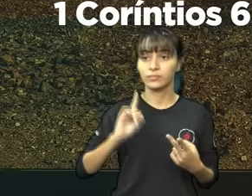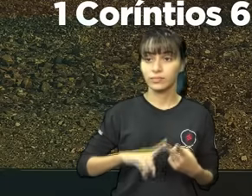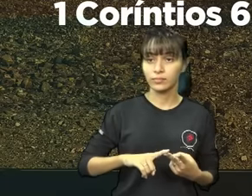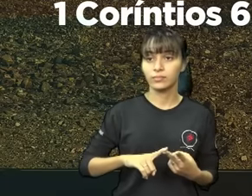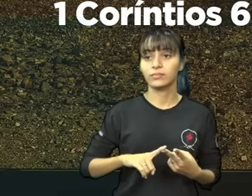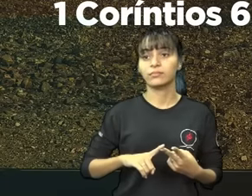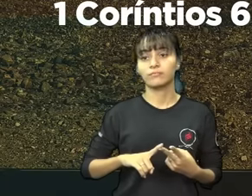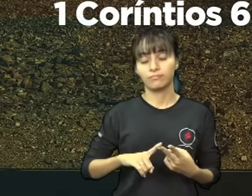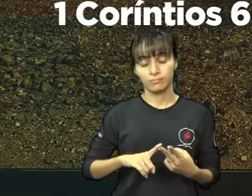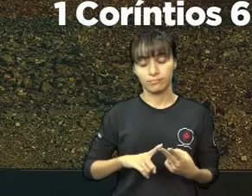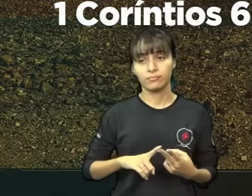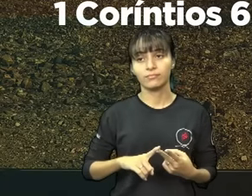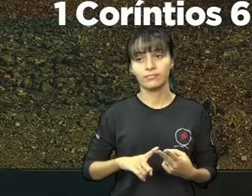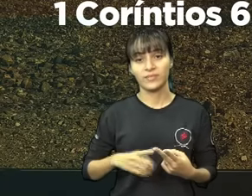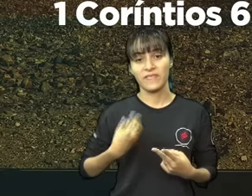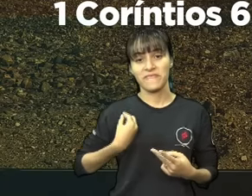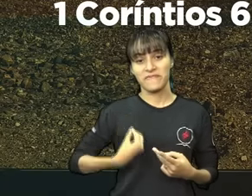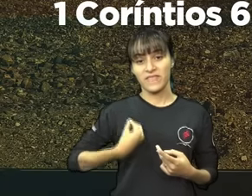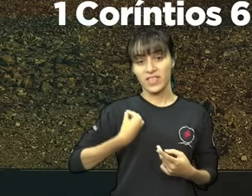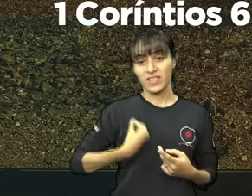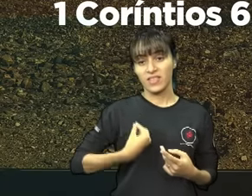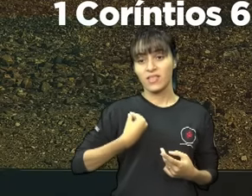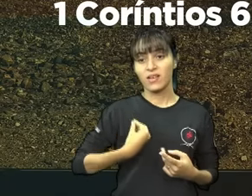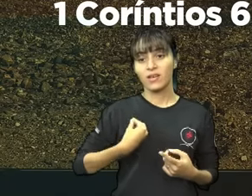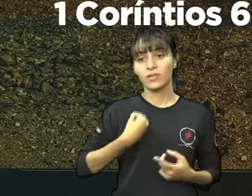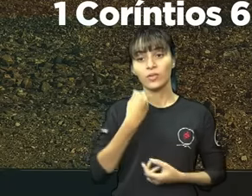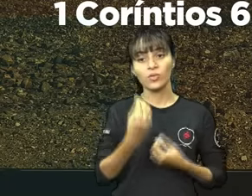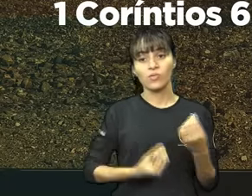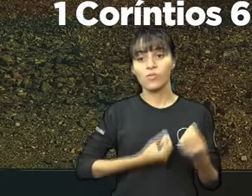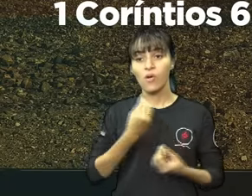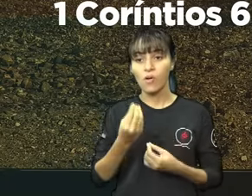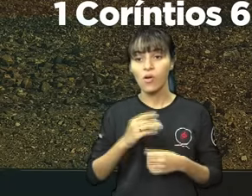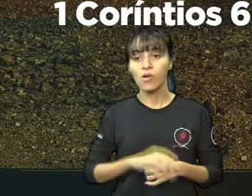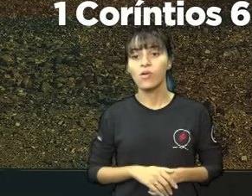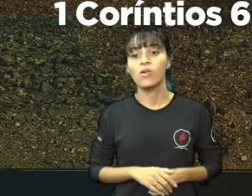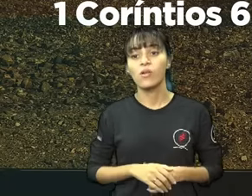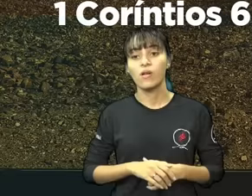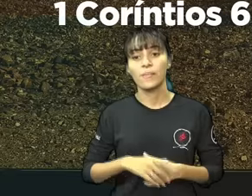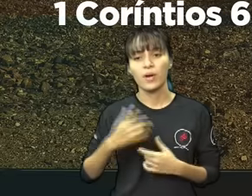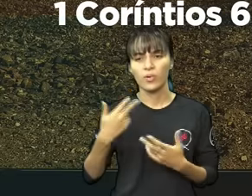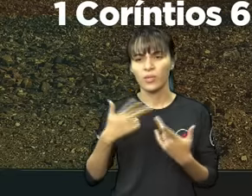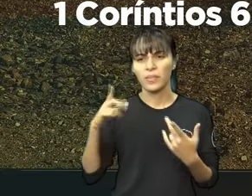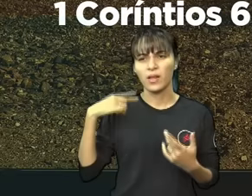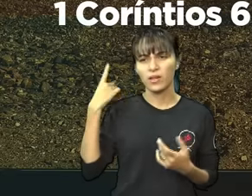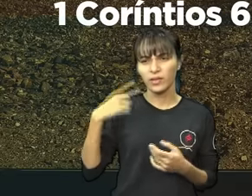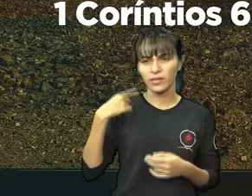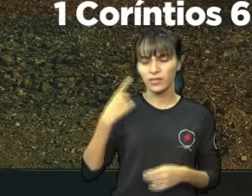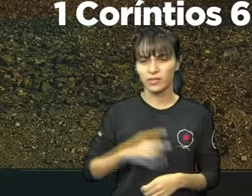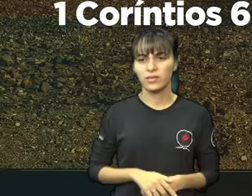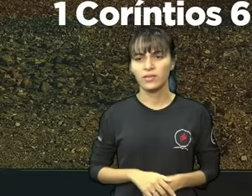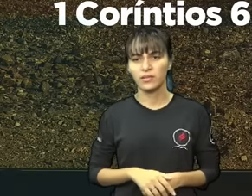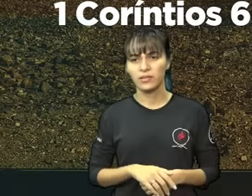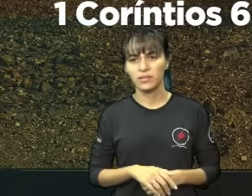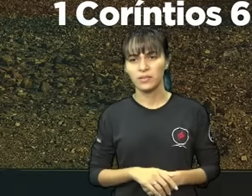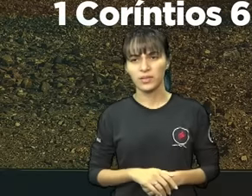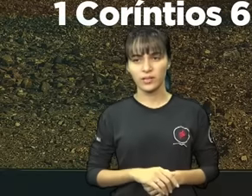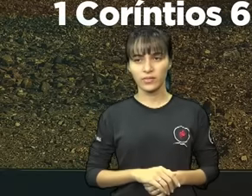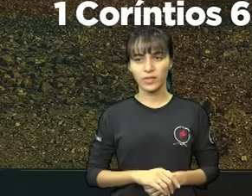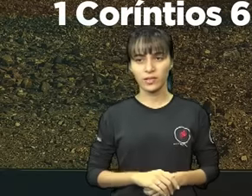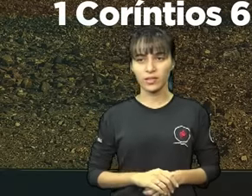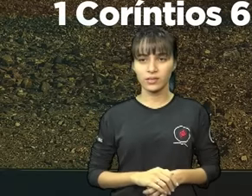o vídeo uma vida e cometendo as coisas mais loucas nem os devassos